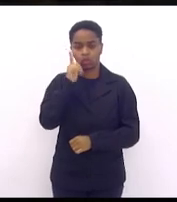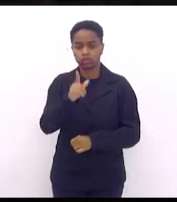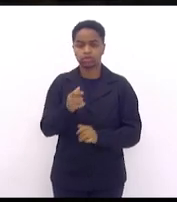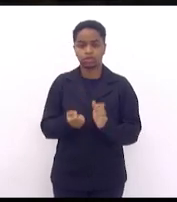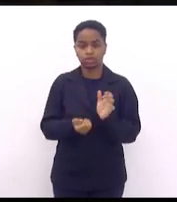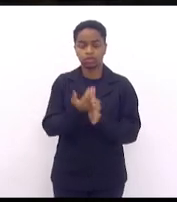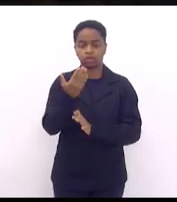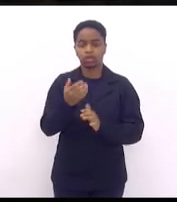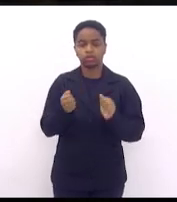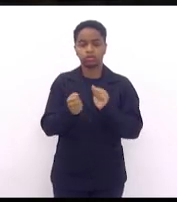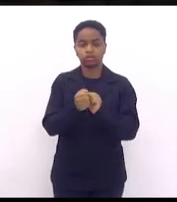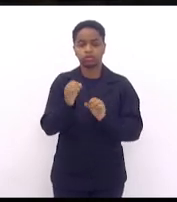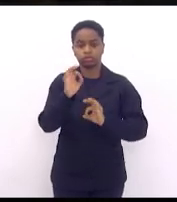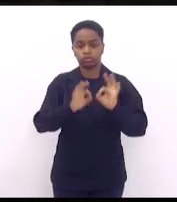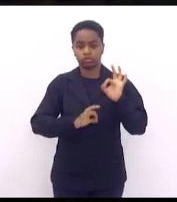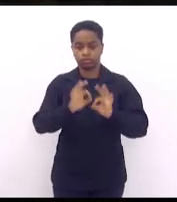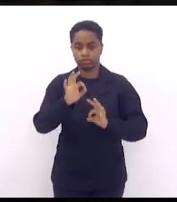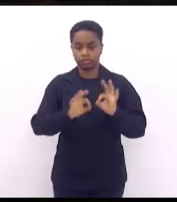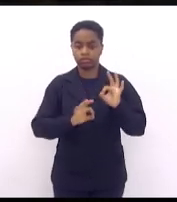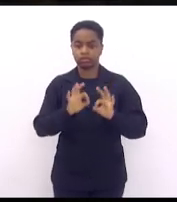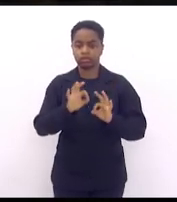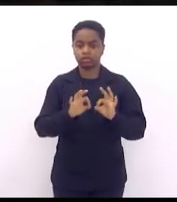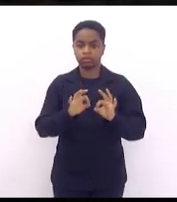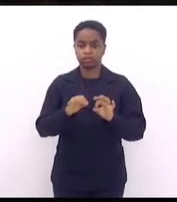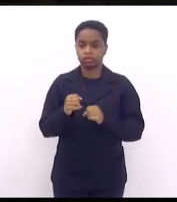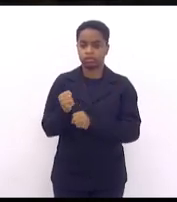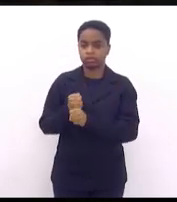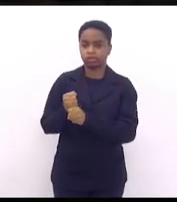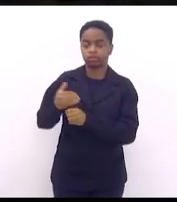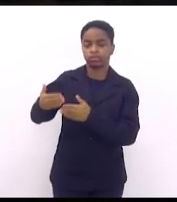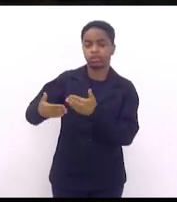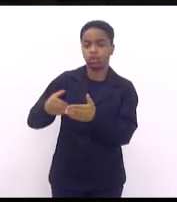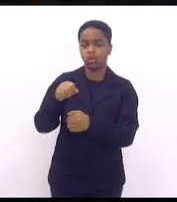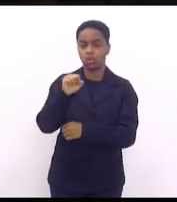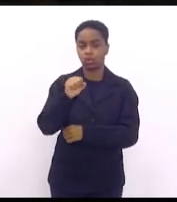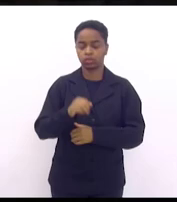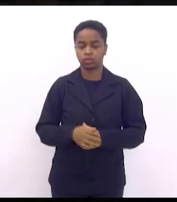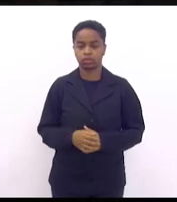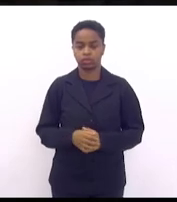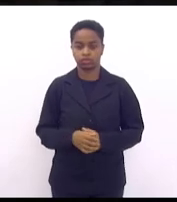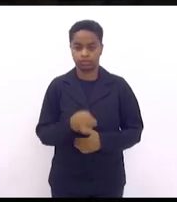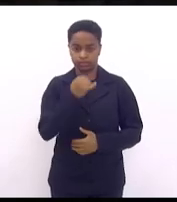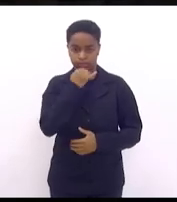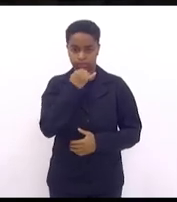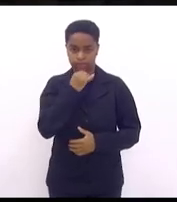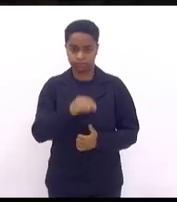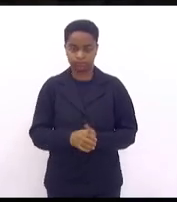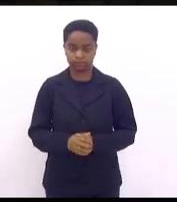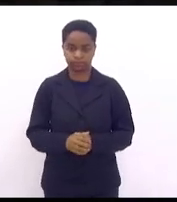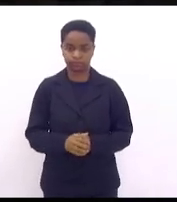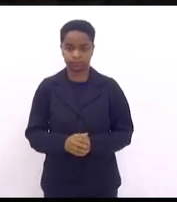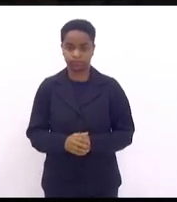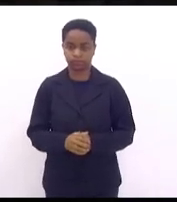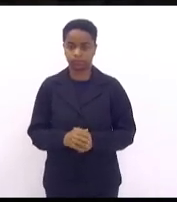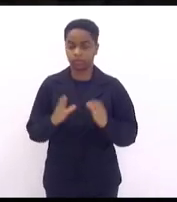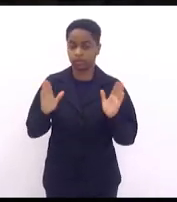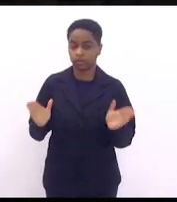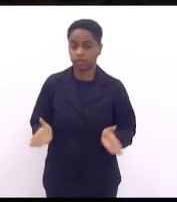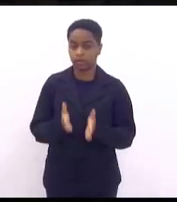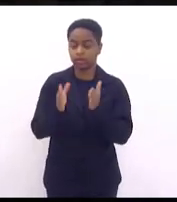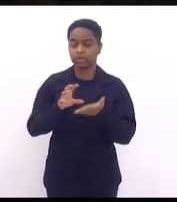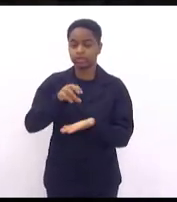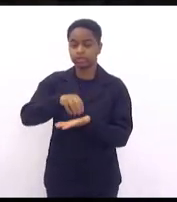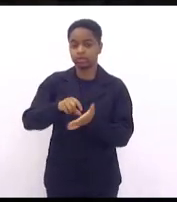enquadrados nesse planejamento pelos próximos 8 anos. Por exemplo, estímulos a centros